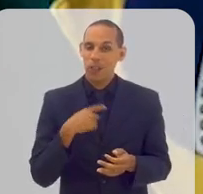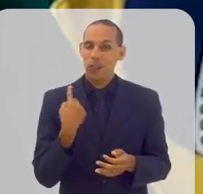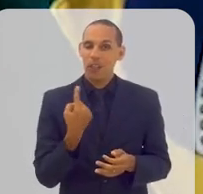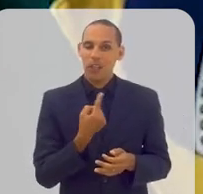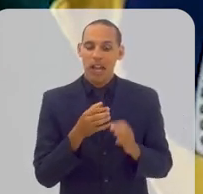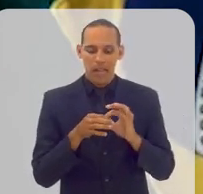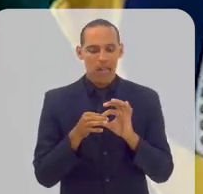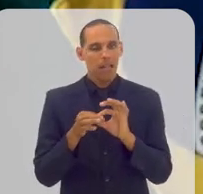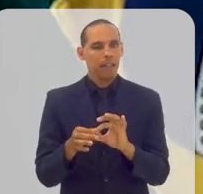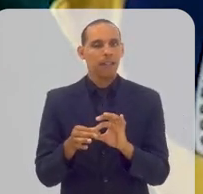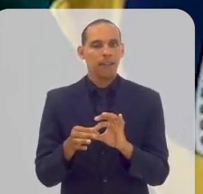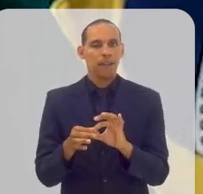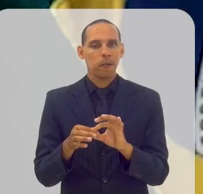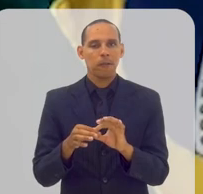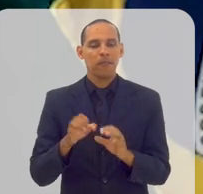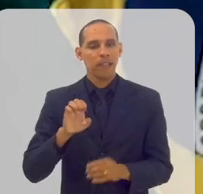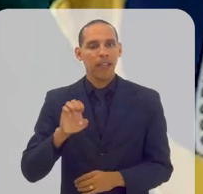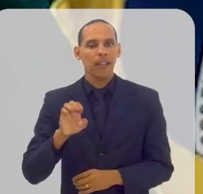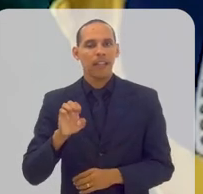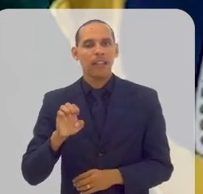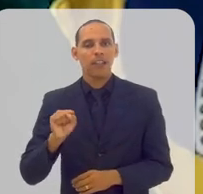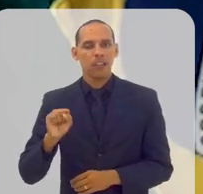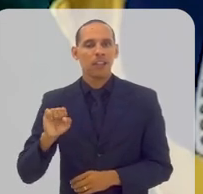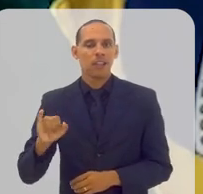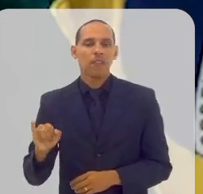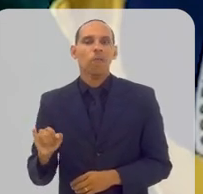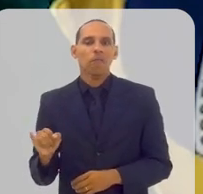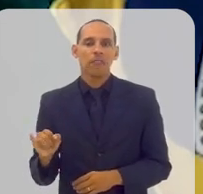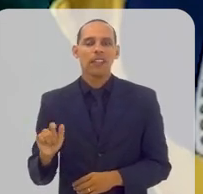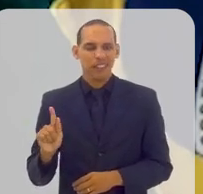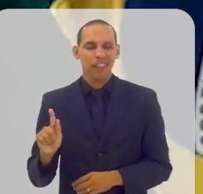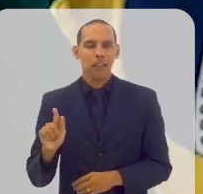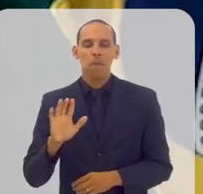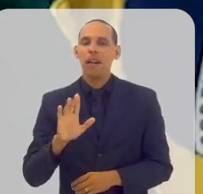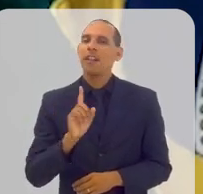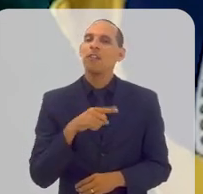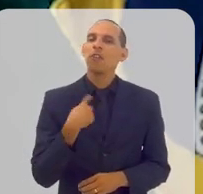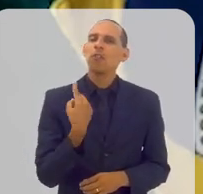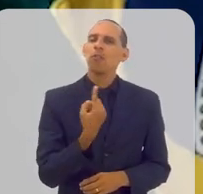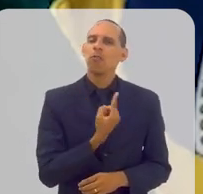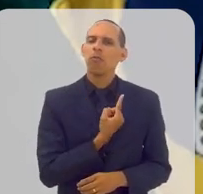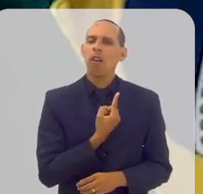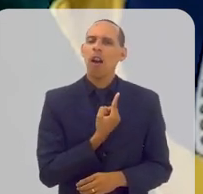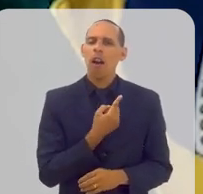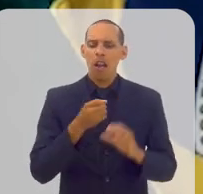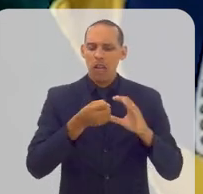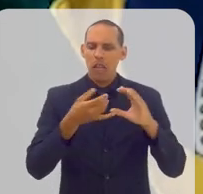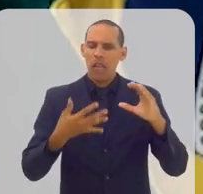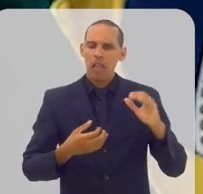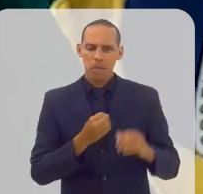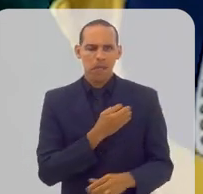estarmos vinculados à ESG, nós não temos aquela característica militar.